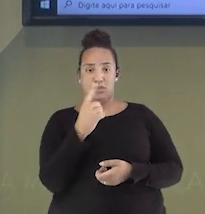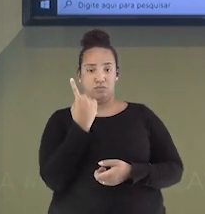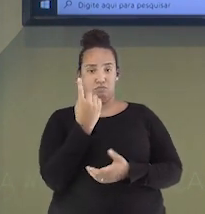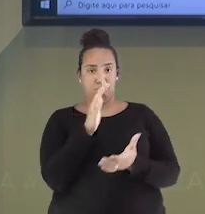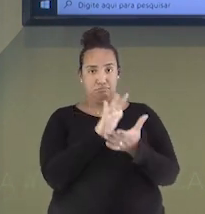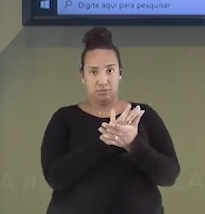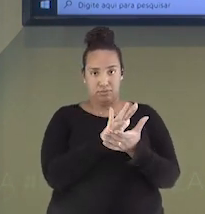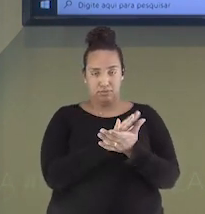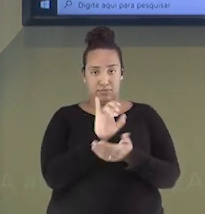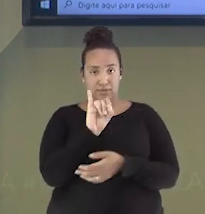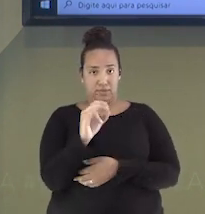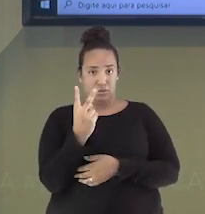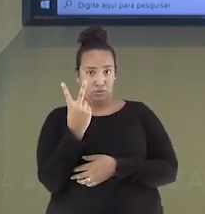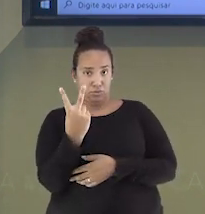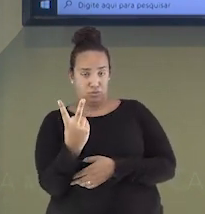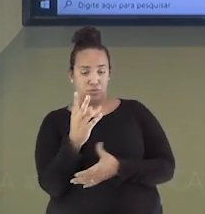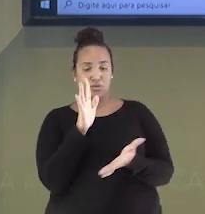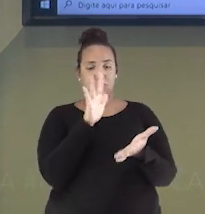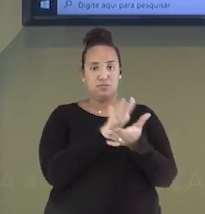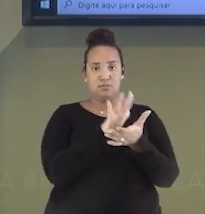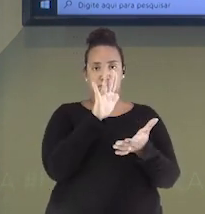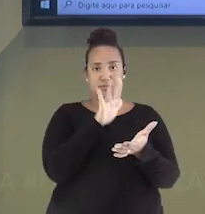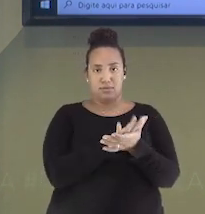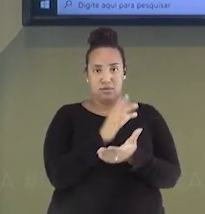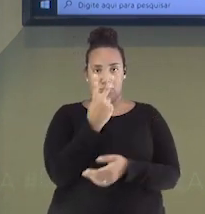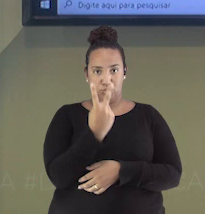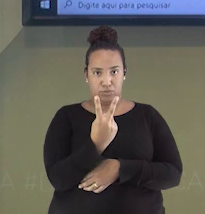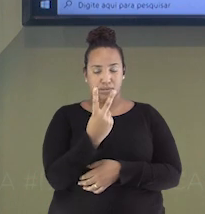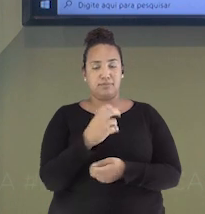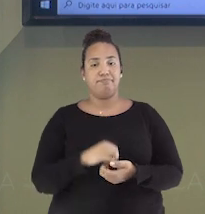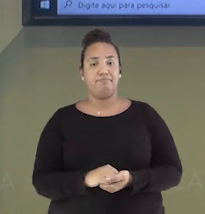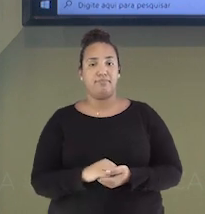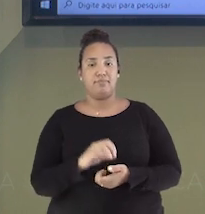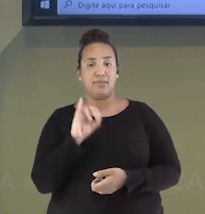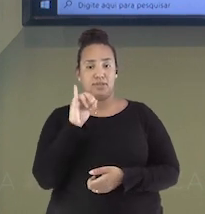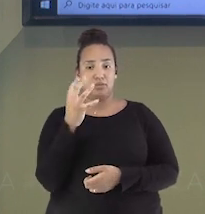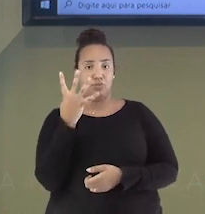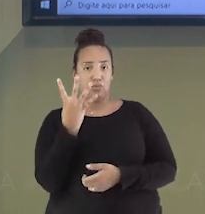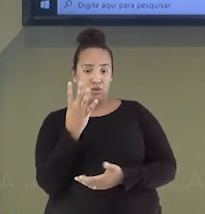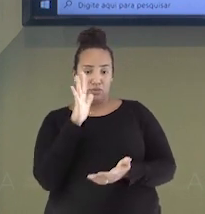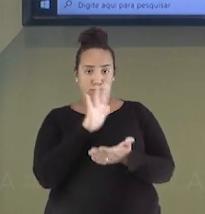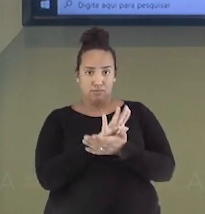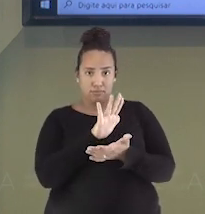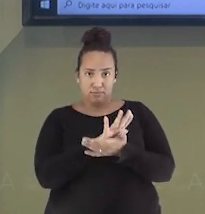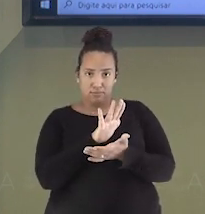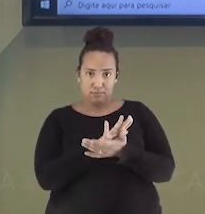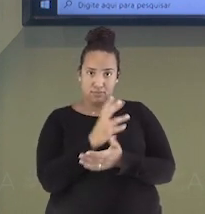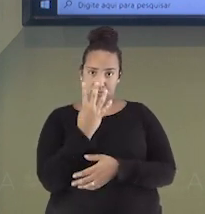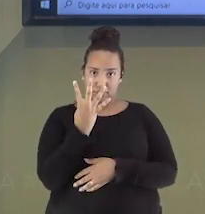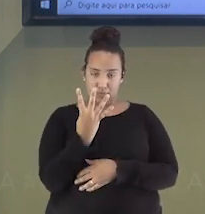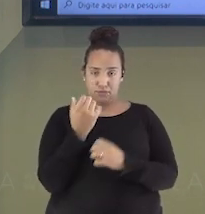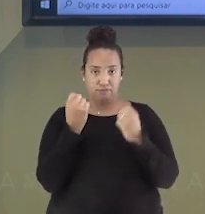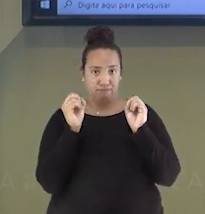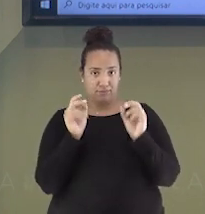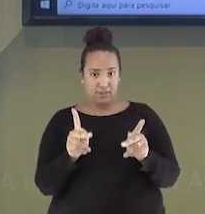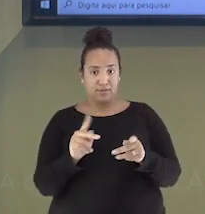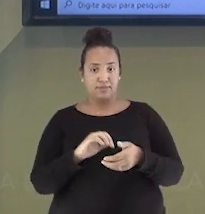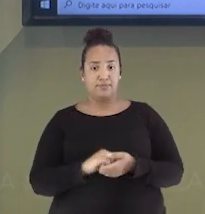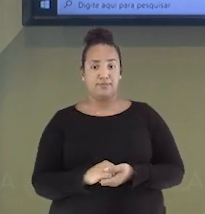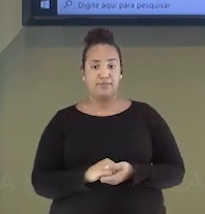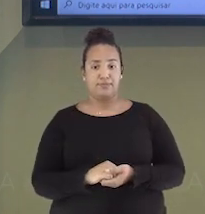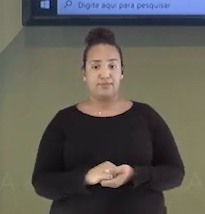uma Palma cada batida Quando eu disser dois batemos duas Palmas e quando eu disser quatro quatro Palmas